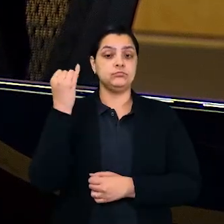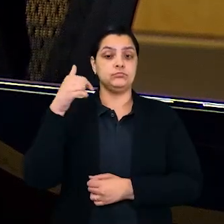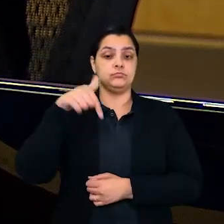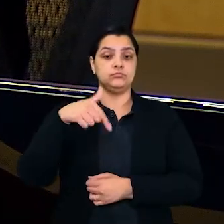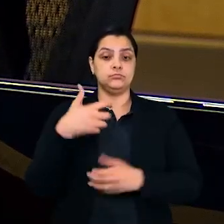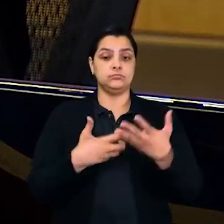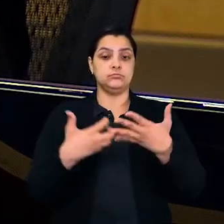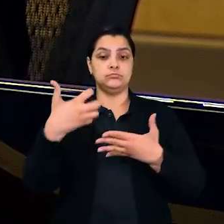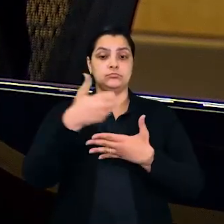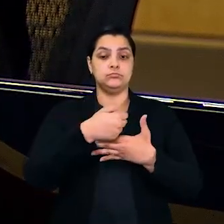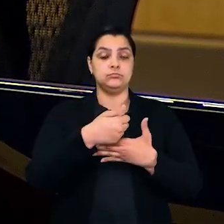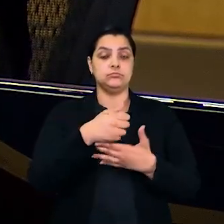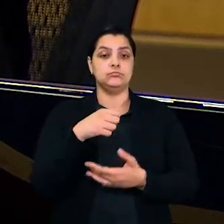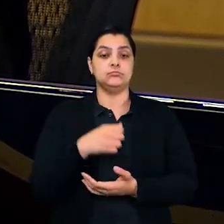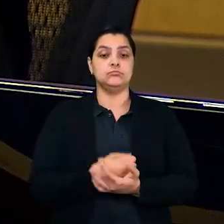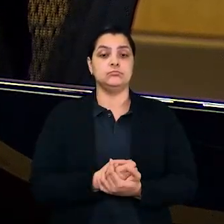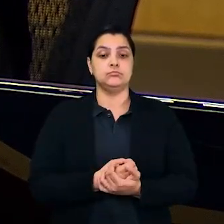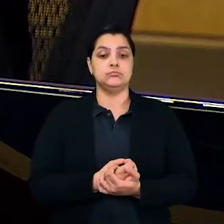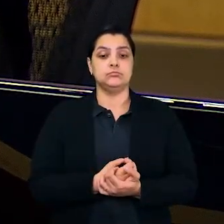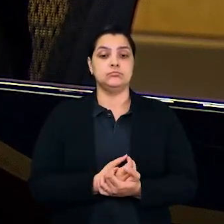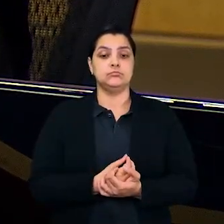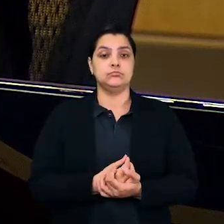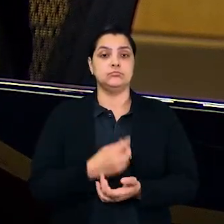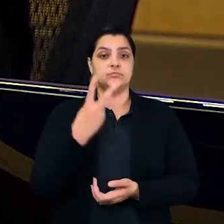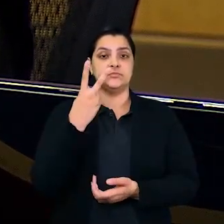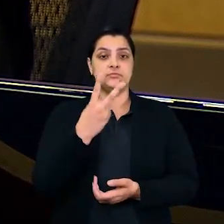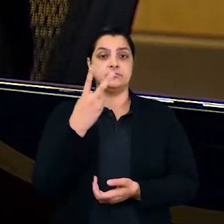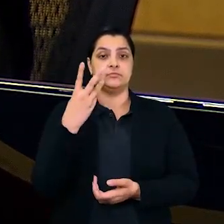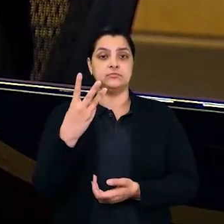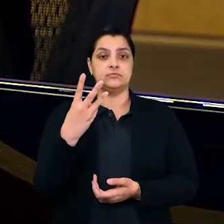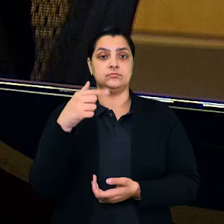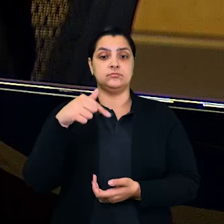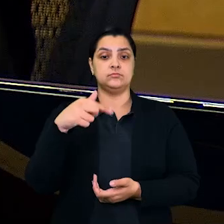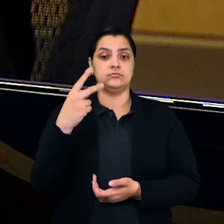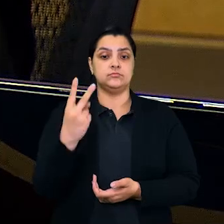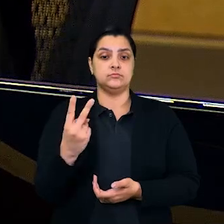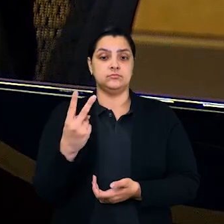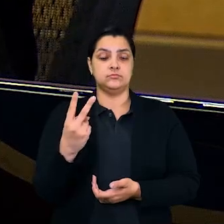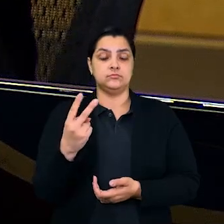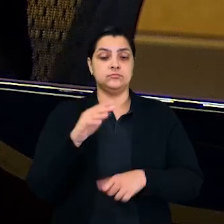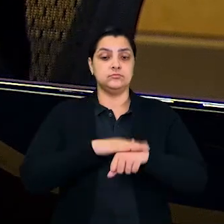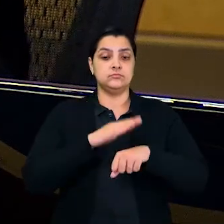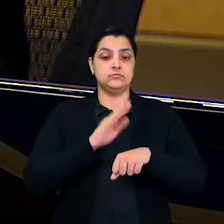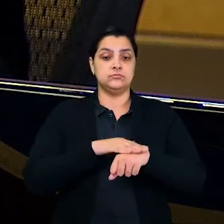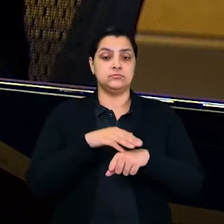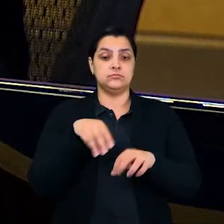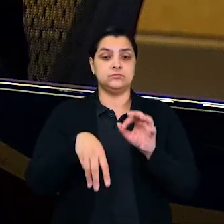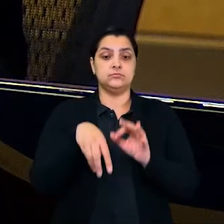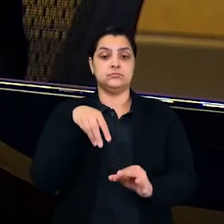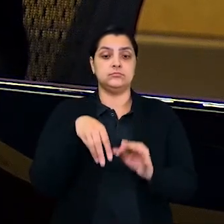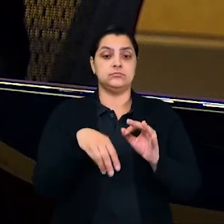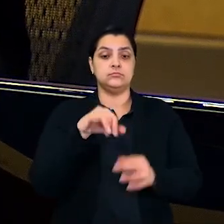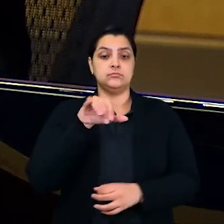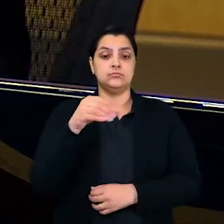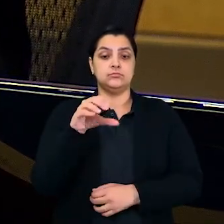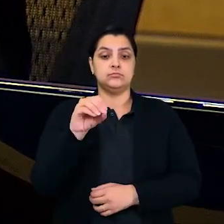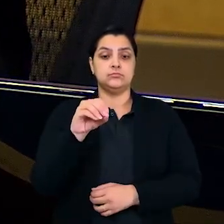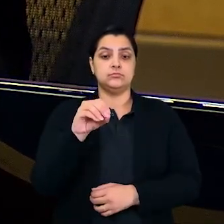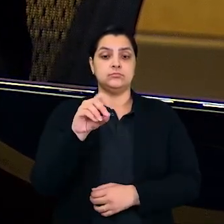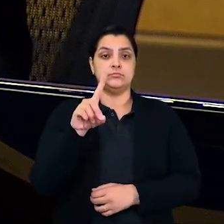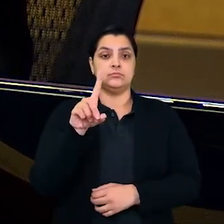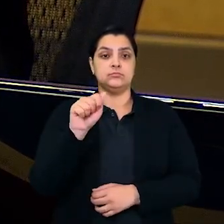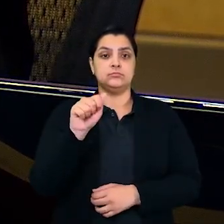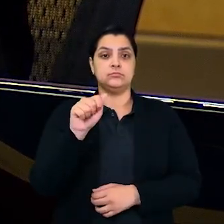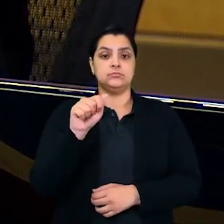desta súmula, que é o ED ARR 2372, da lavra do saudoso ministro João